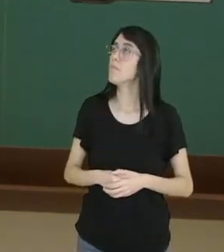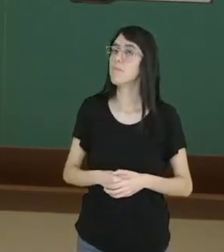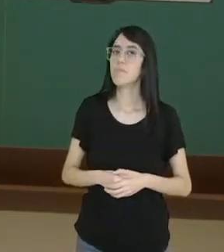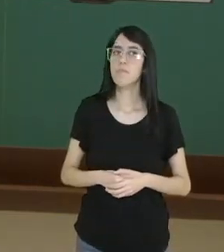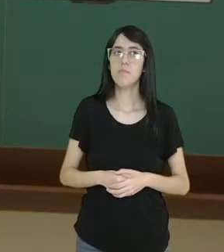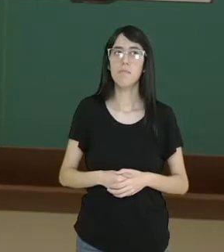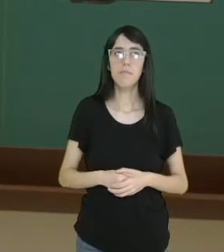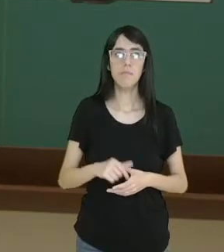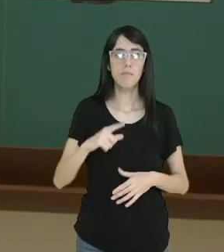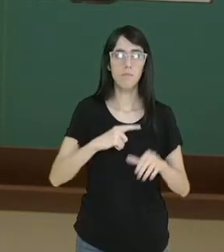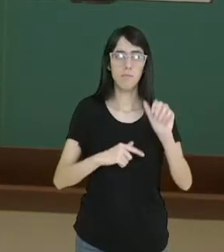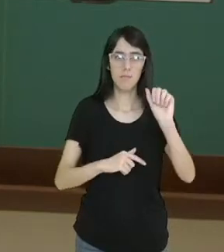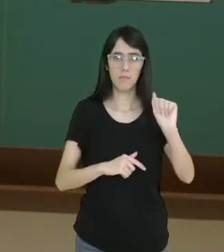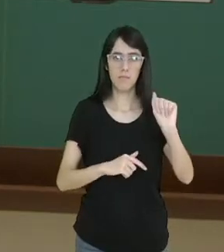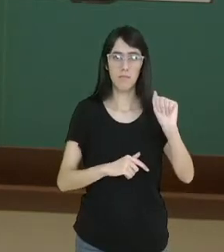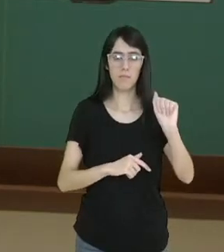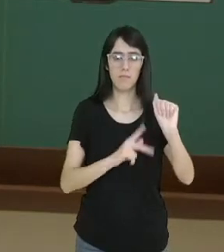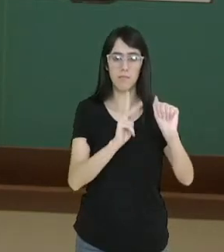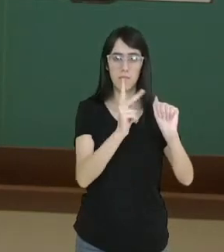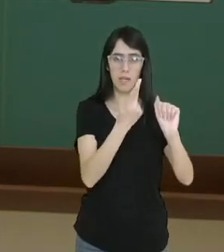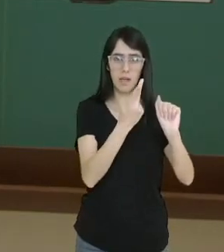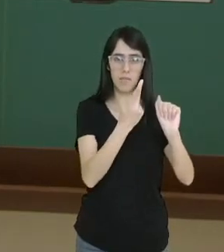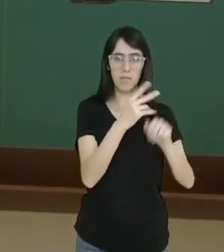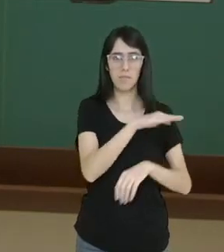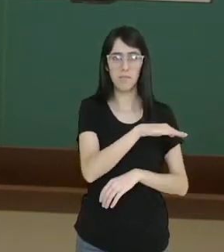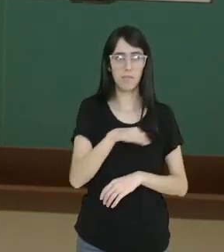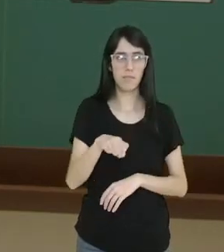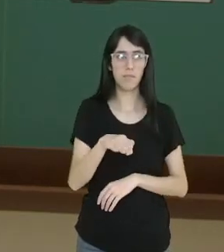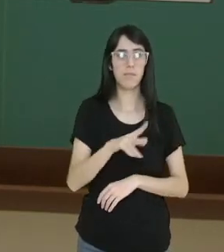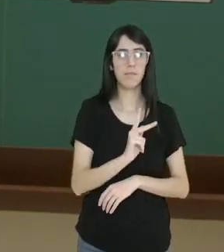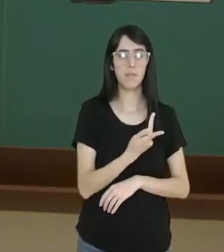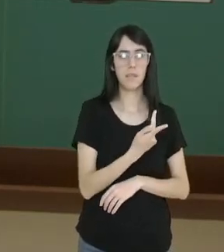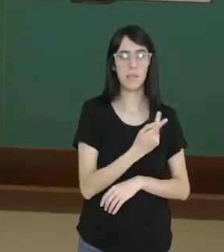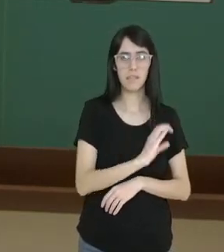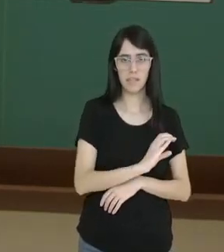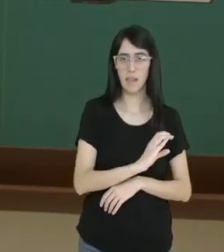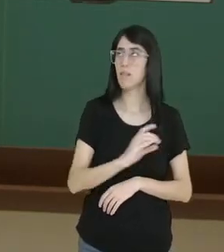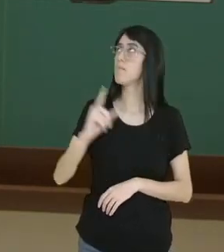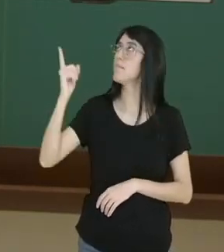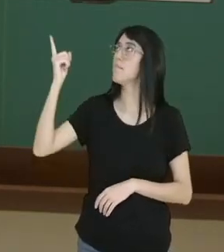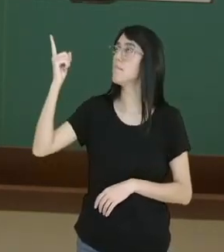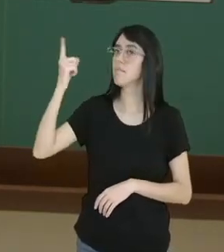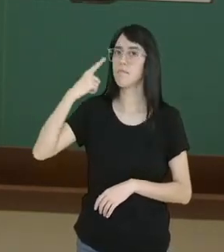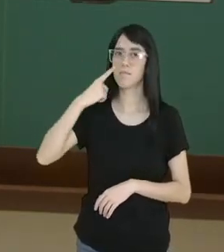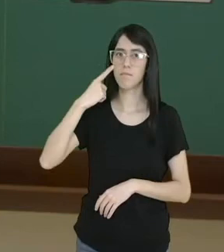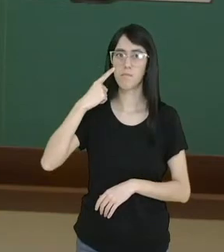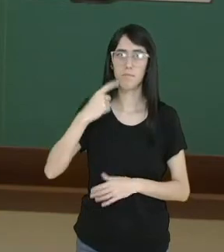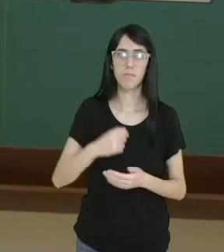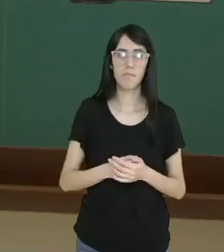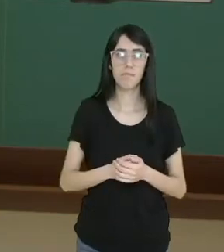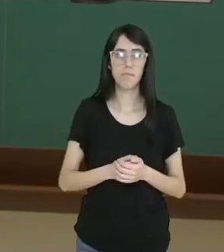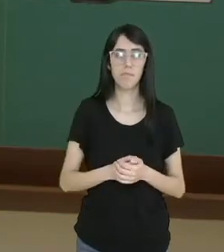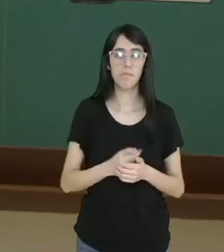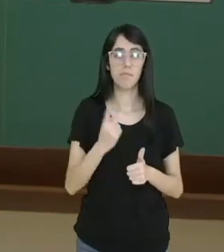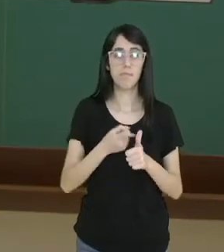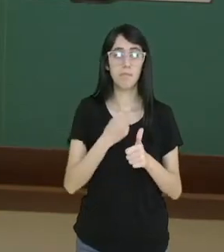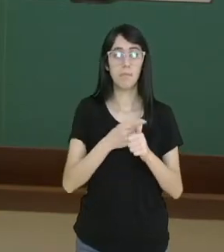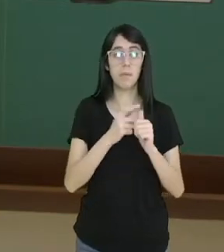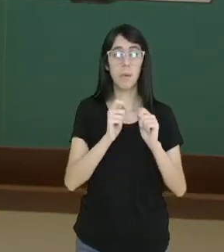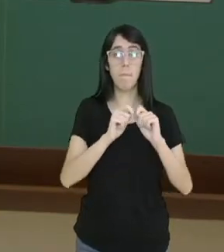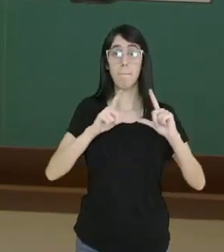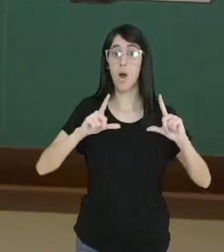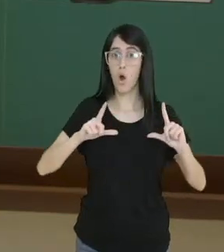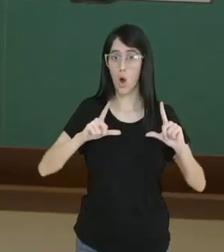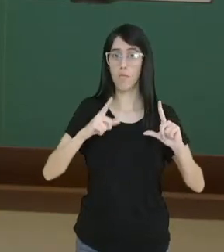AH está para HC tá aqui, ó. Então, ele está pegando do maior primeiro. AH está para